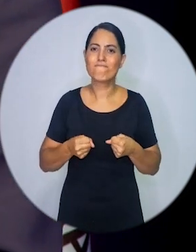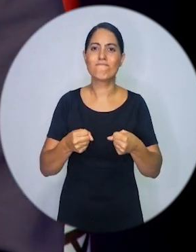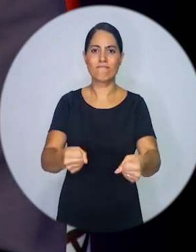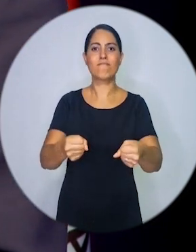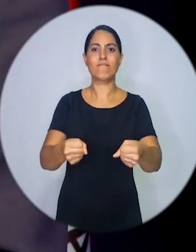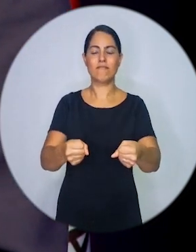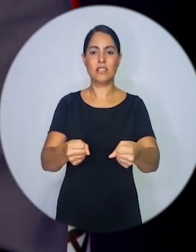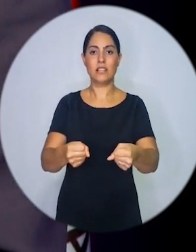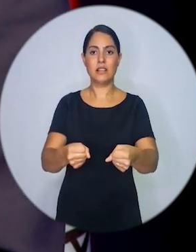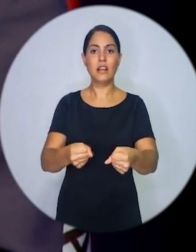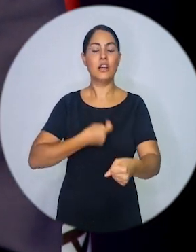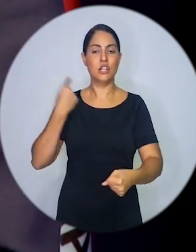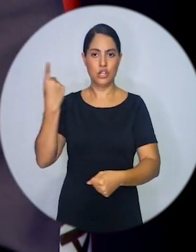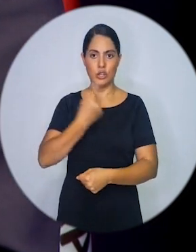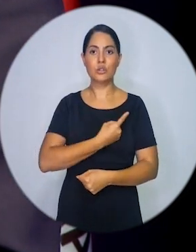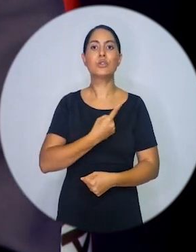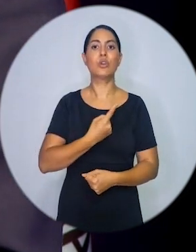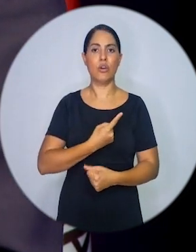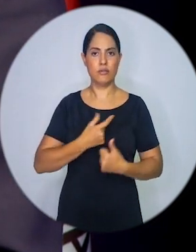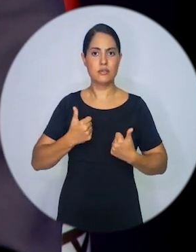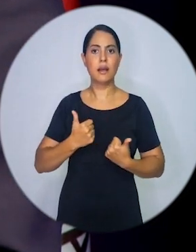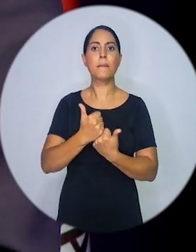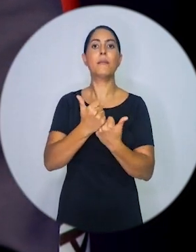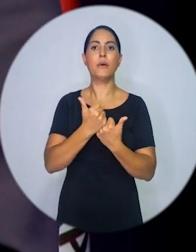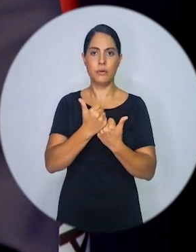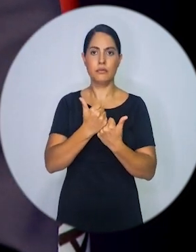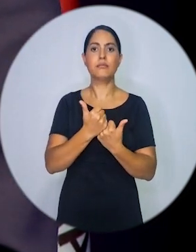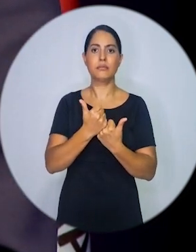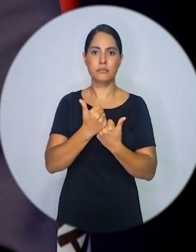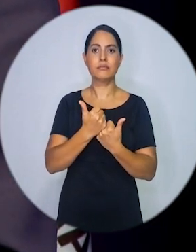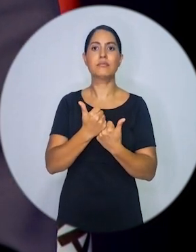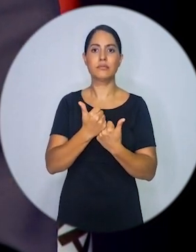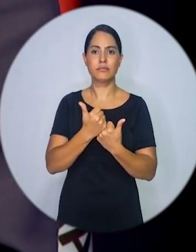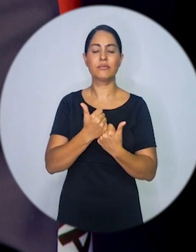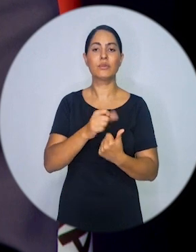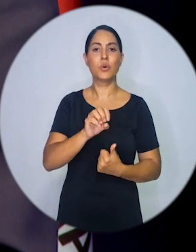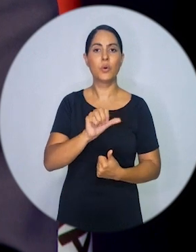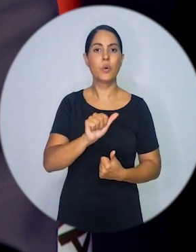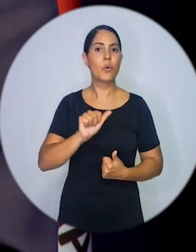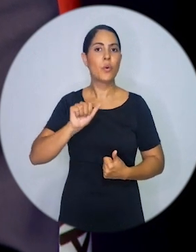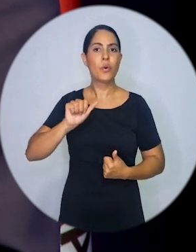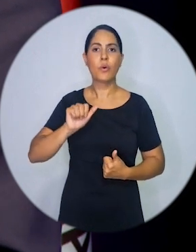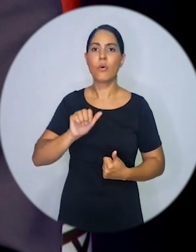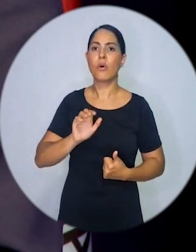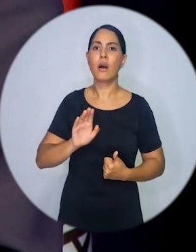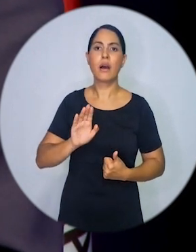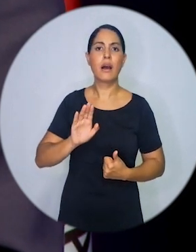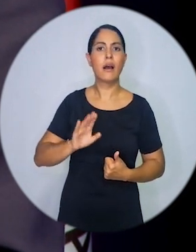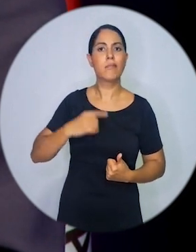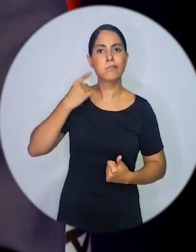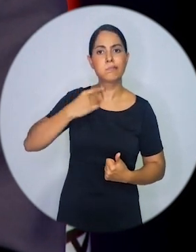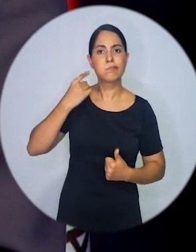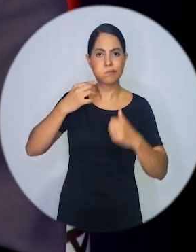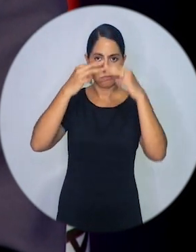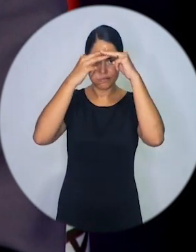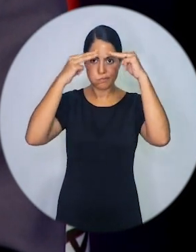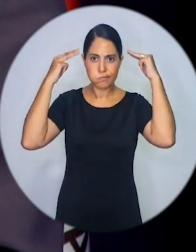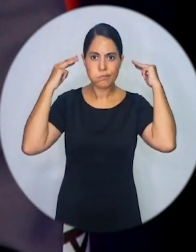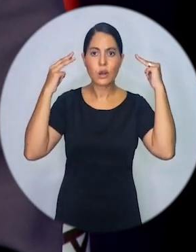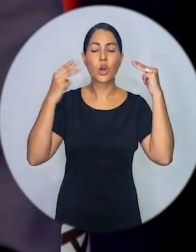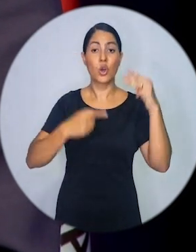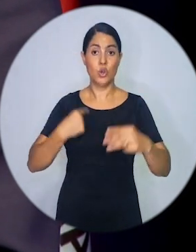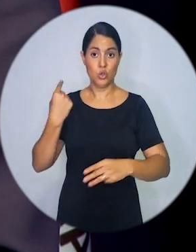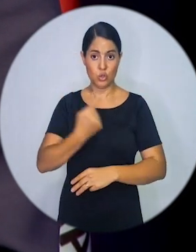esforço que está sendo realizado. Sempre contarão com o apoio das ordens e colégios dos